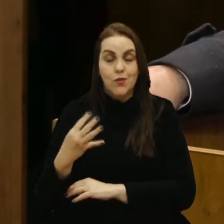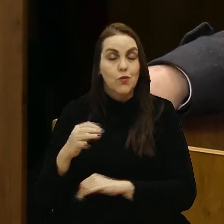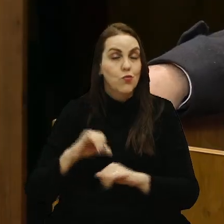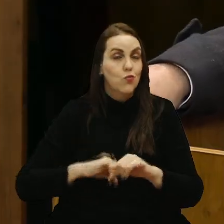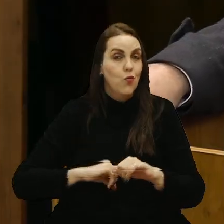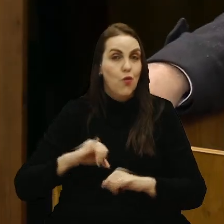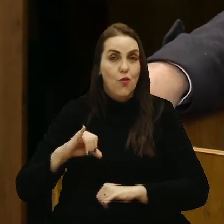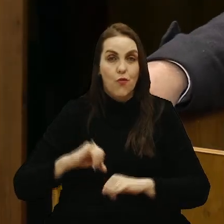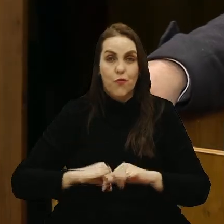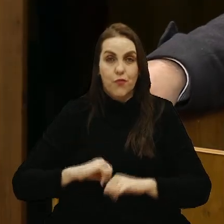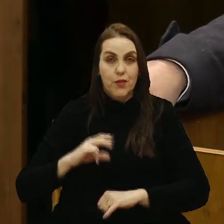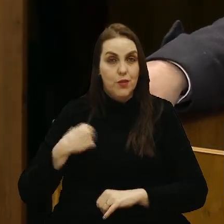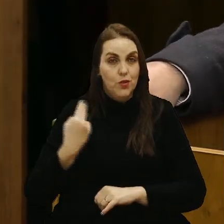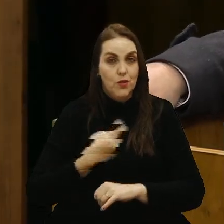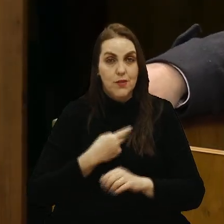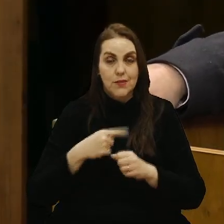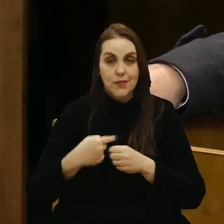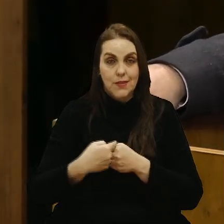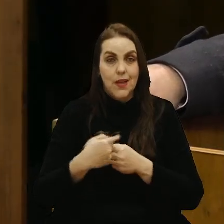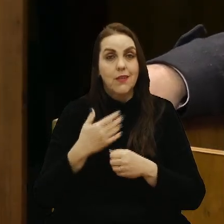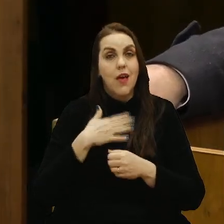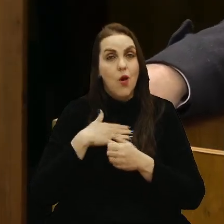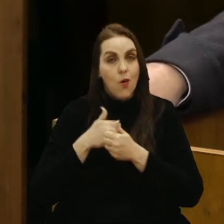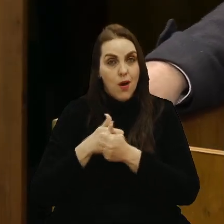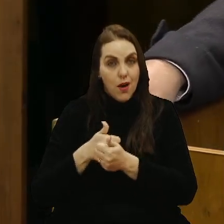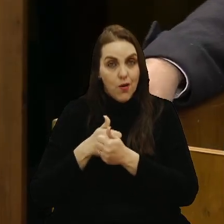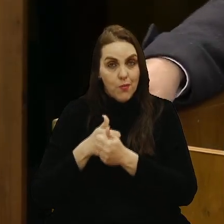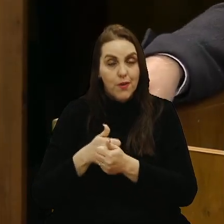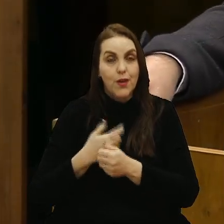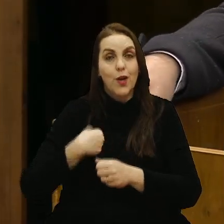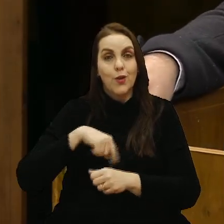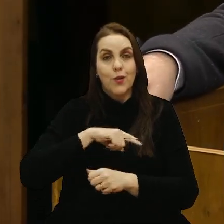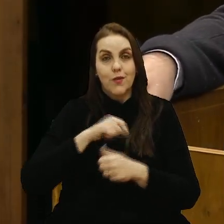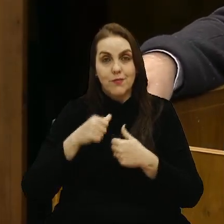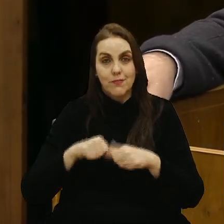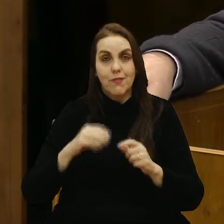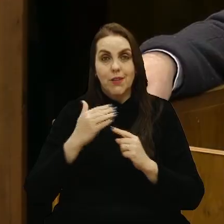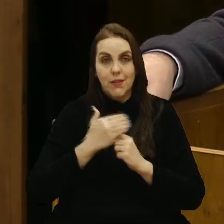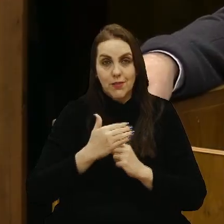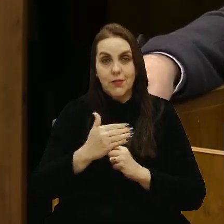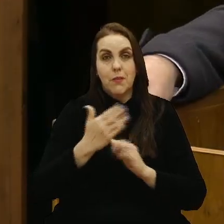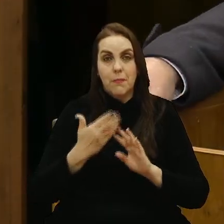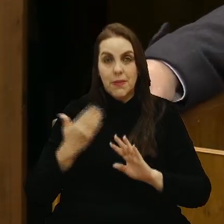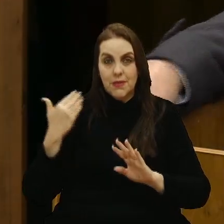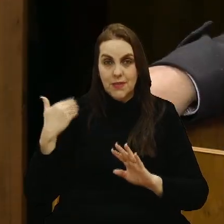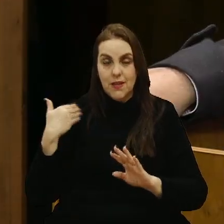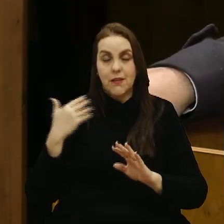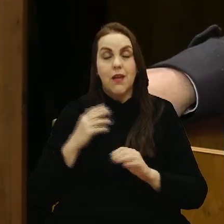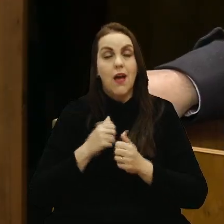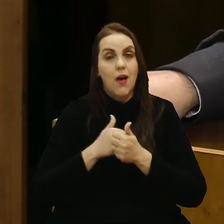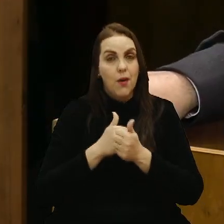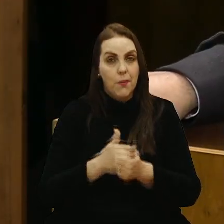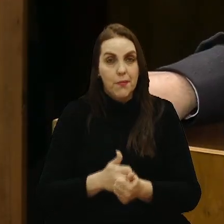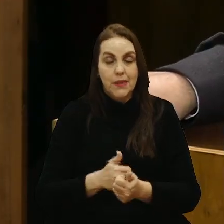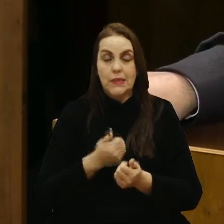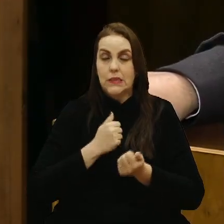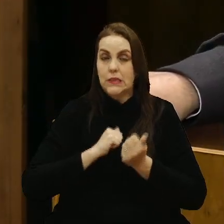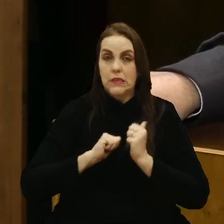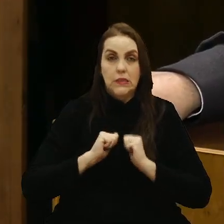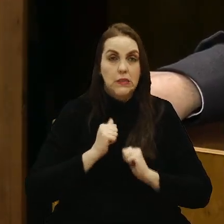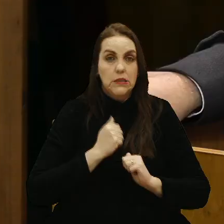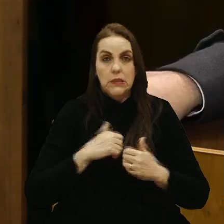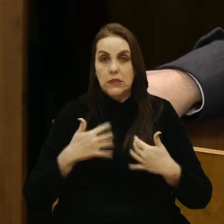muito. E eu acompanhei, estávamos aqui na legislatura passada, acompanhamos a agonia do prefeito